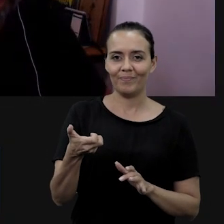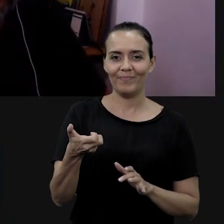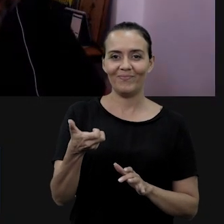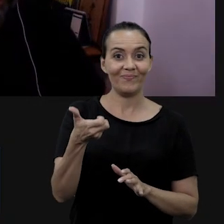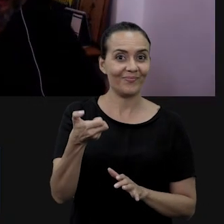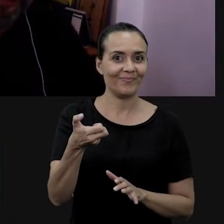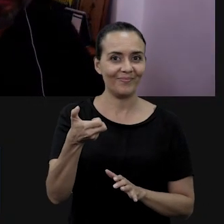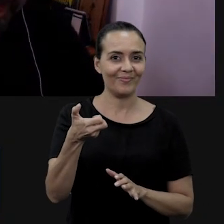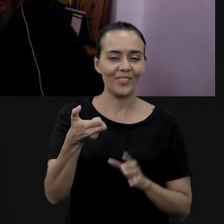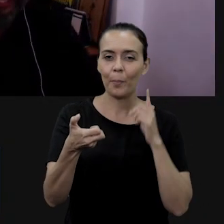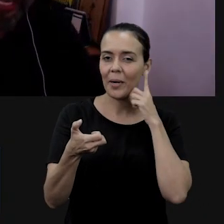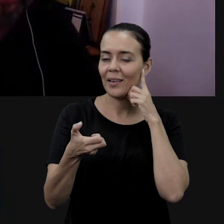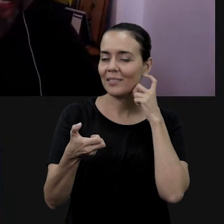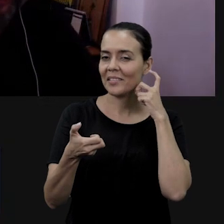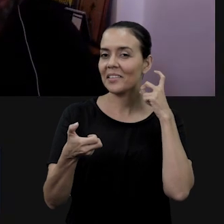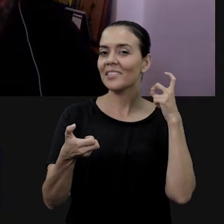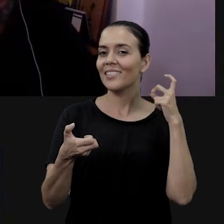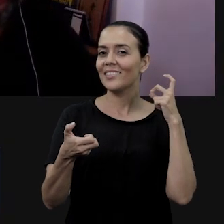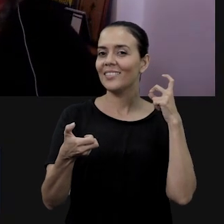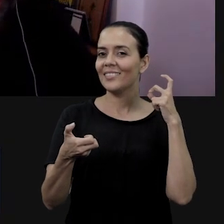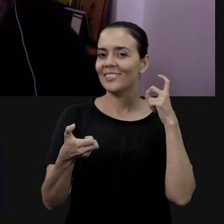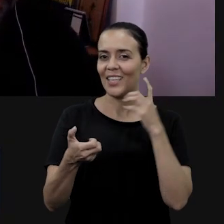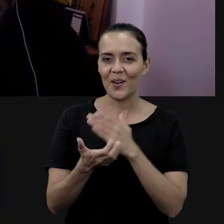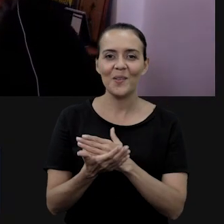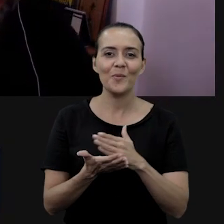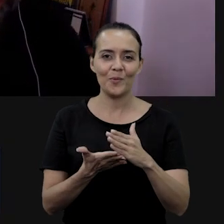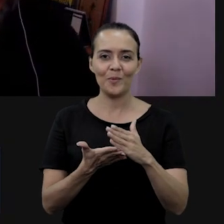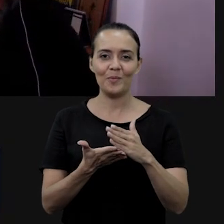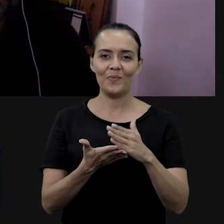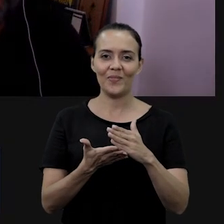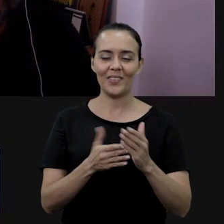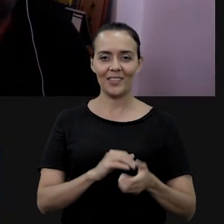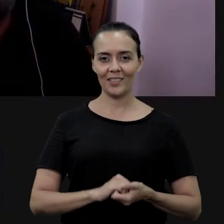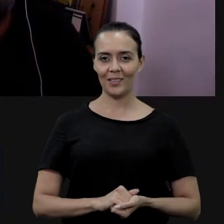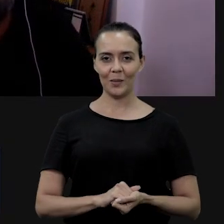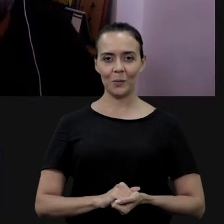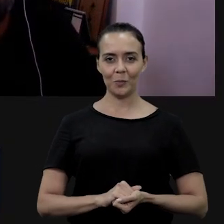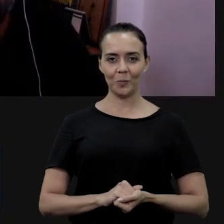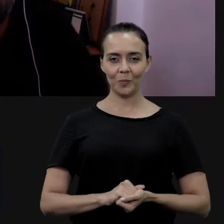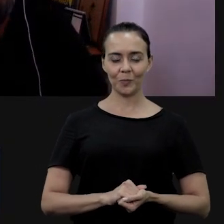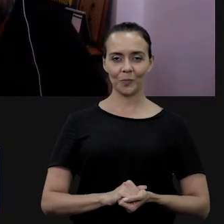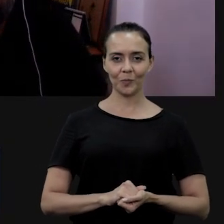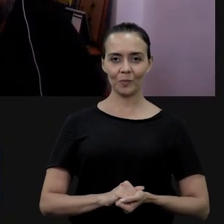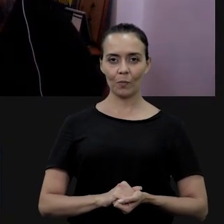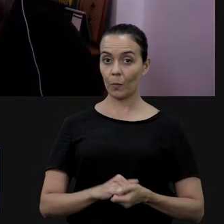com o gravador, e apertar o REC e colocar para gravar, né? E